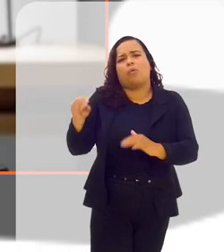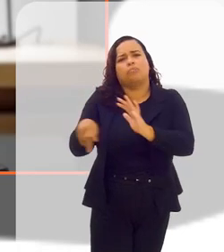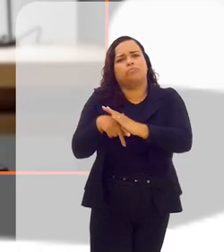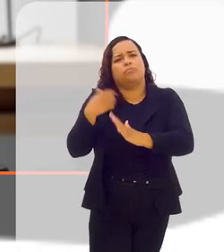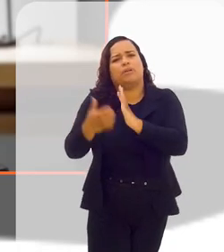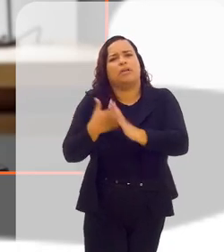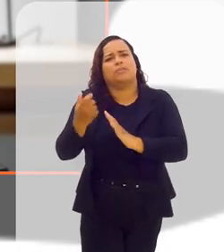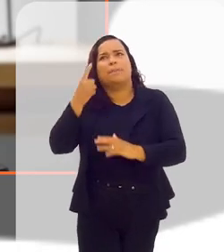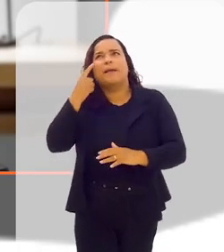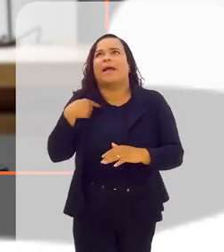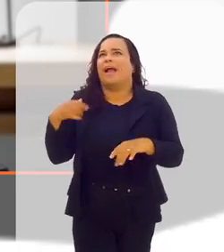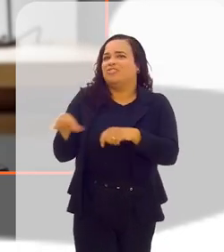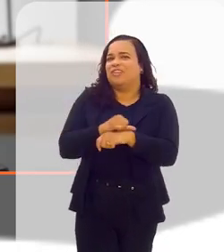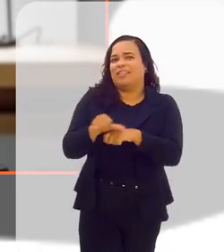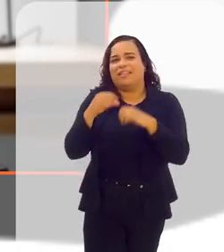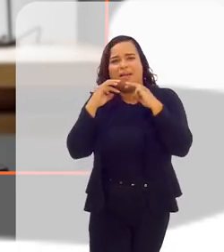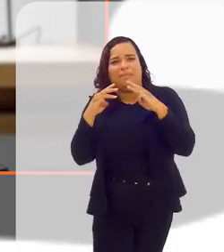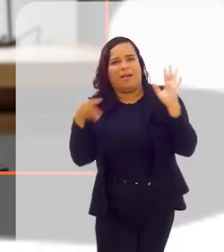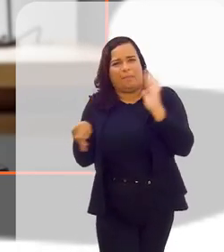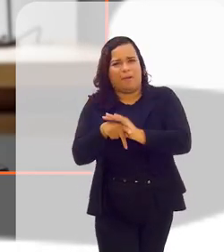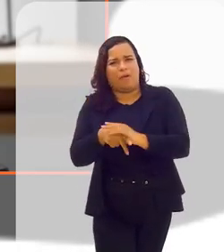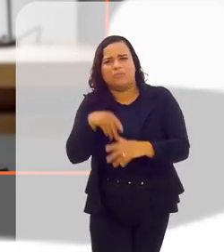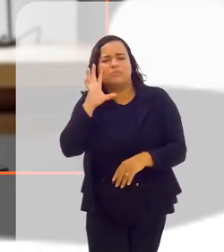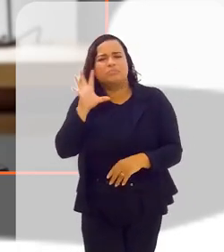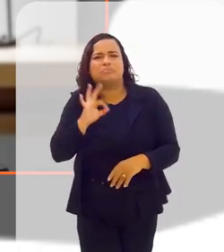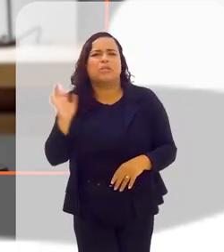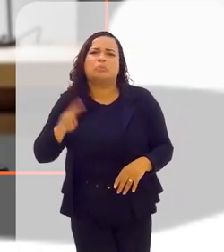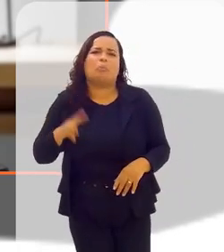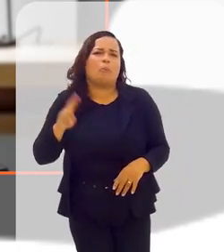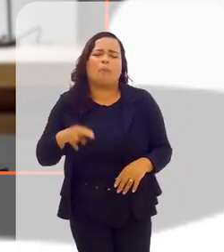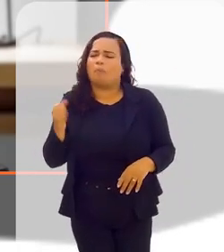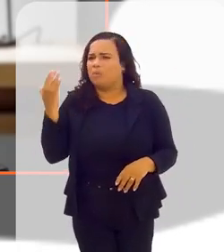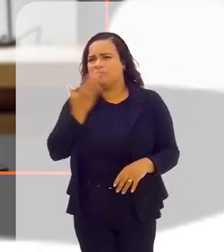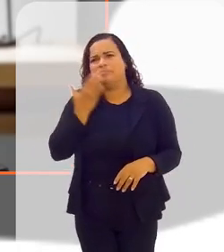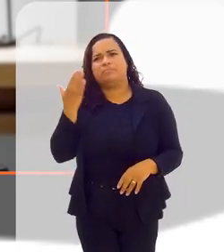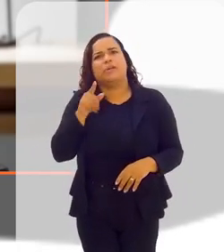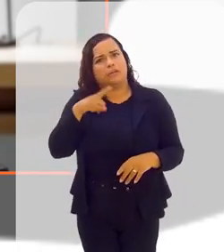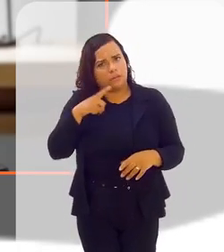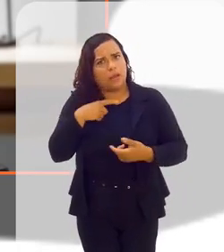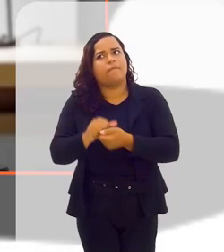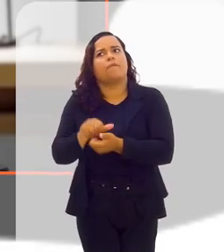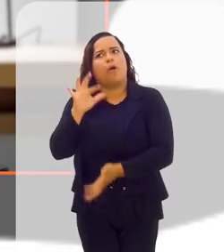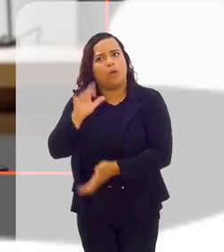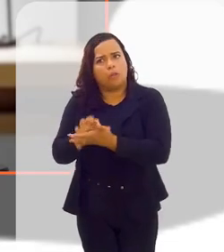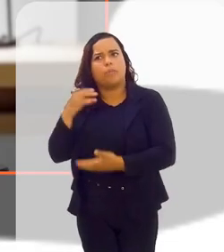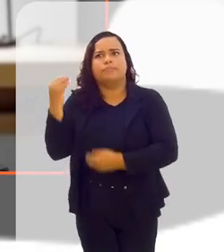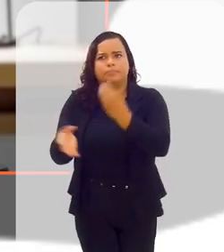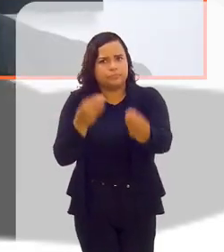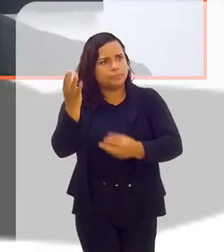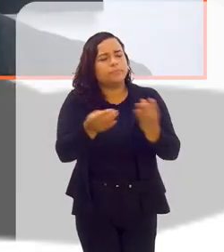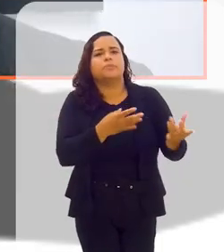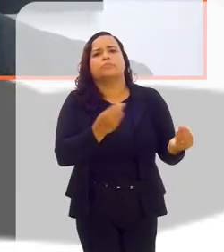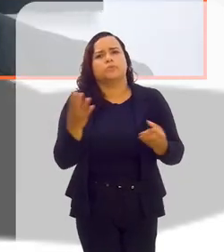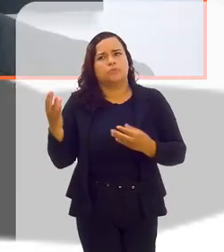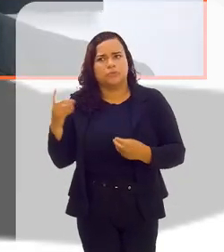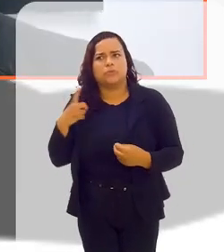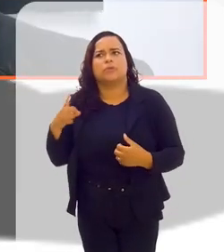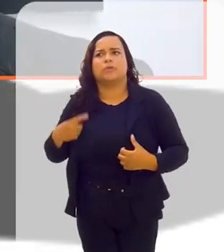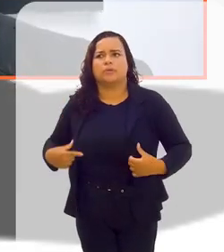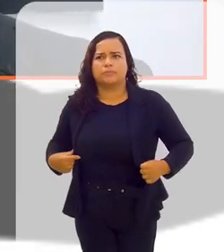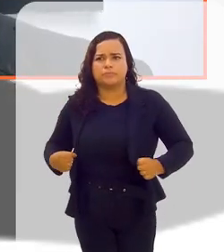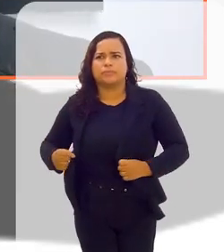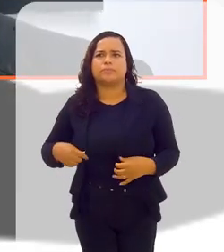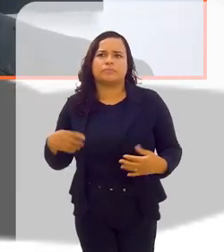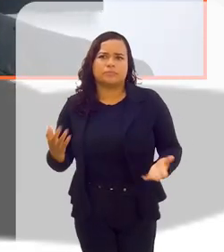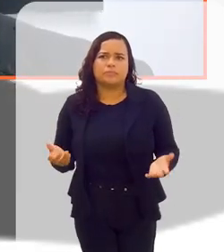empresa, como uma estratégia de marketing, de entender porque você tem, eu já percebi, um volume muito grande de doação.